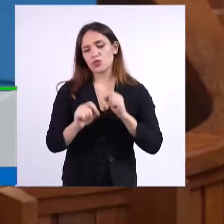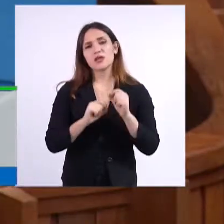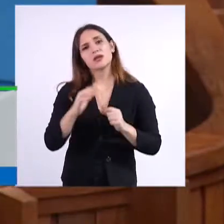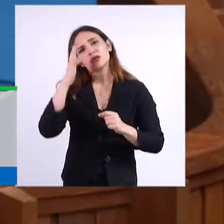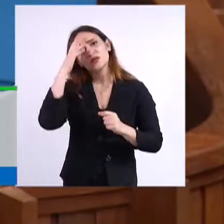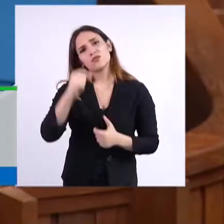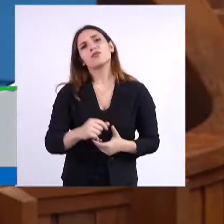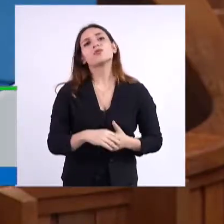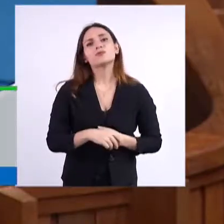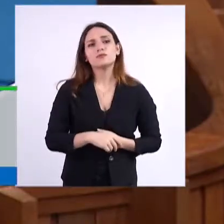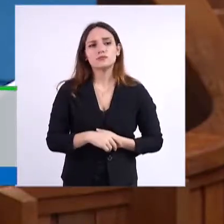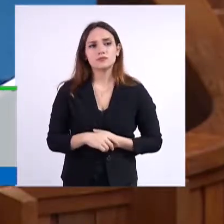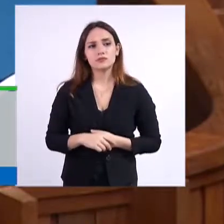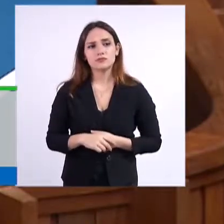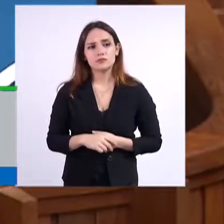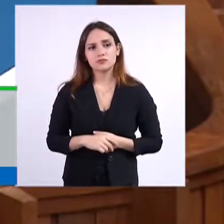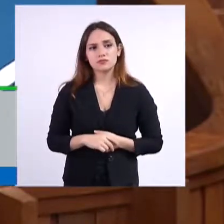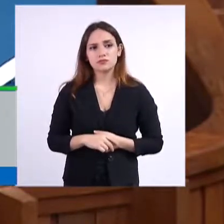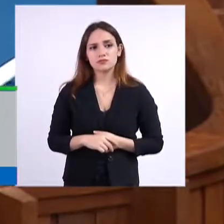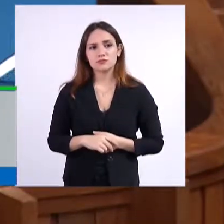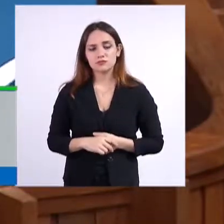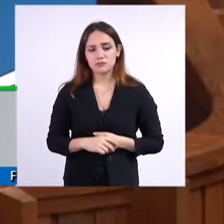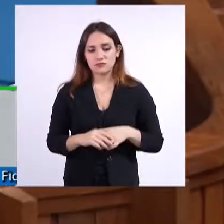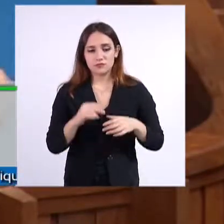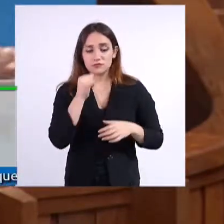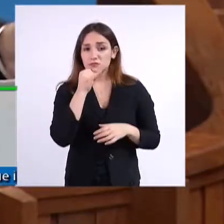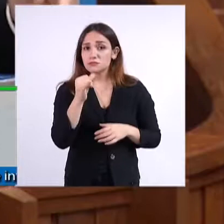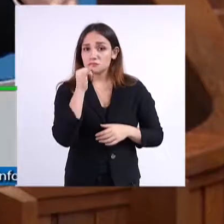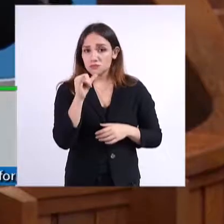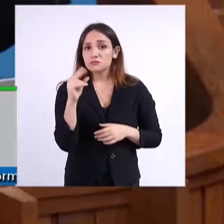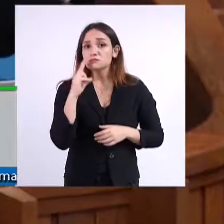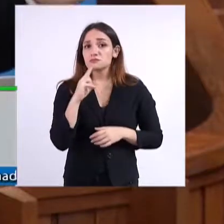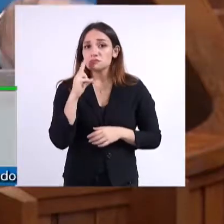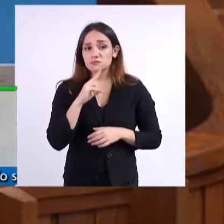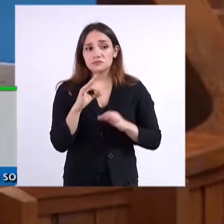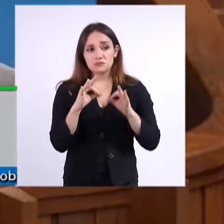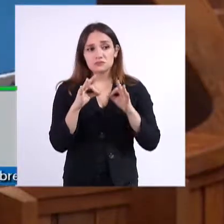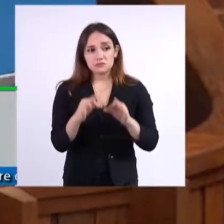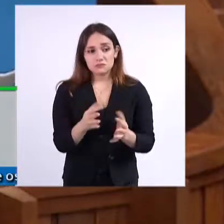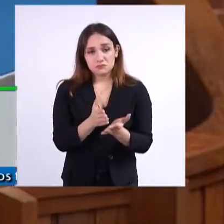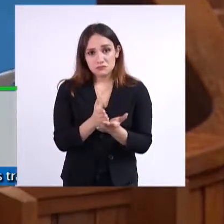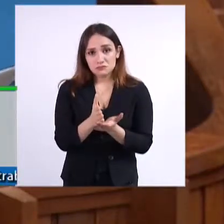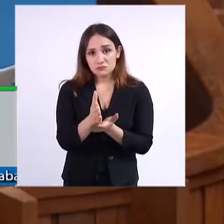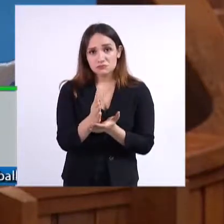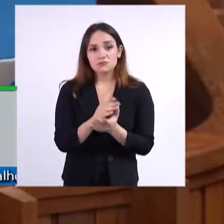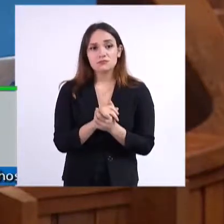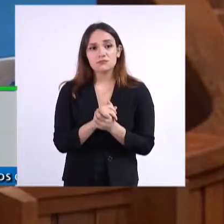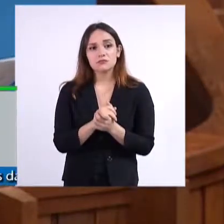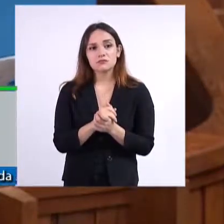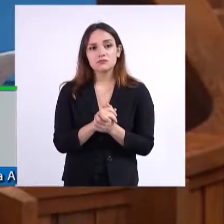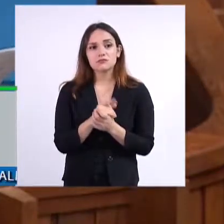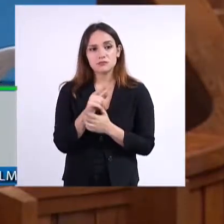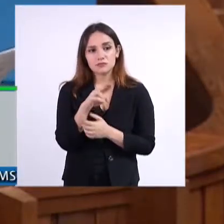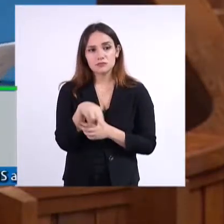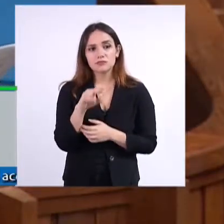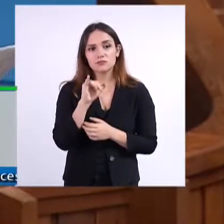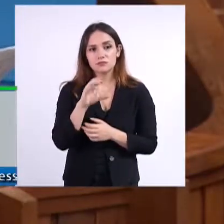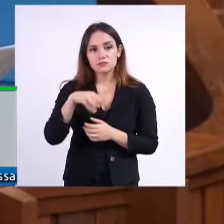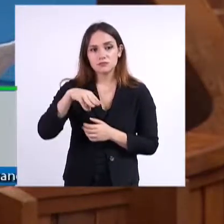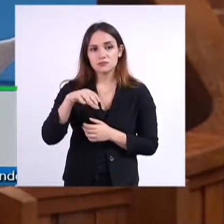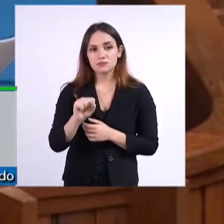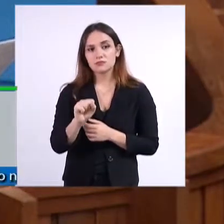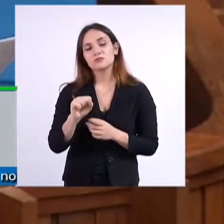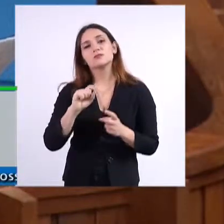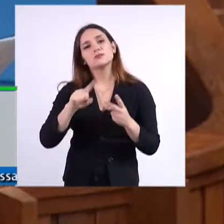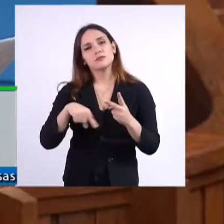esse, que o custo da energia está em cima de ICMS,